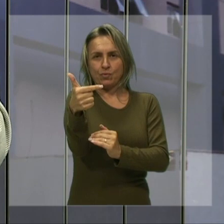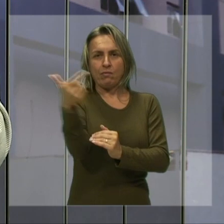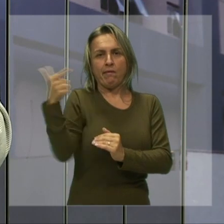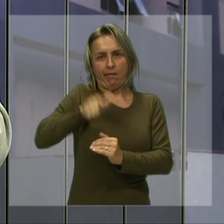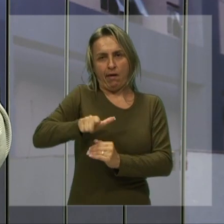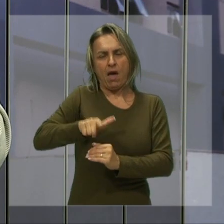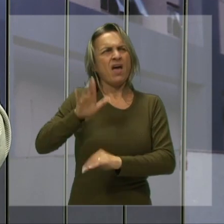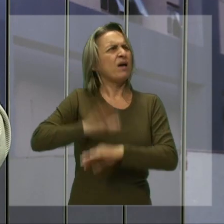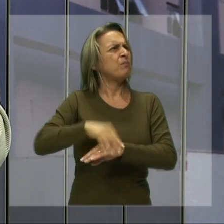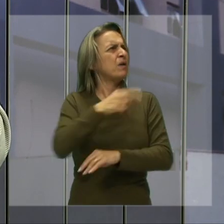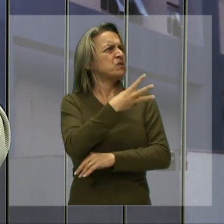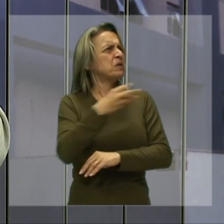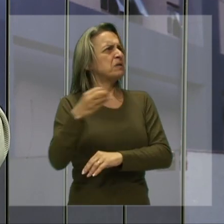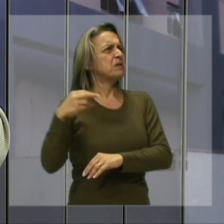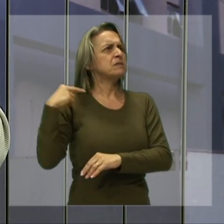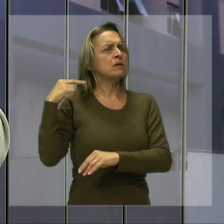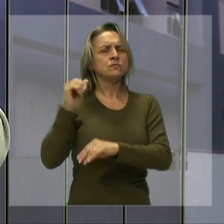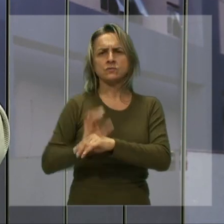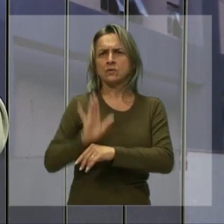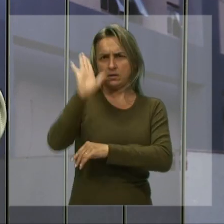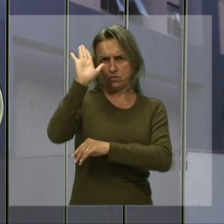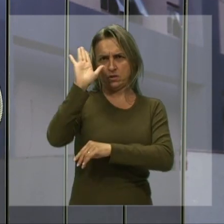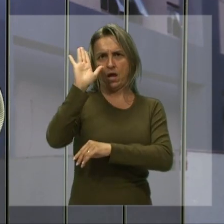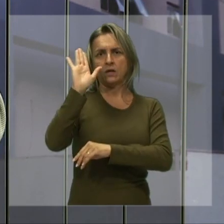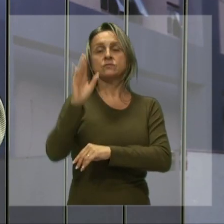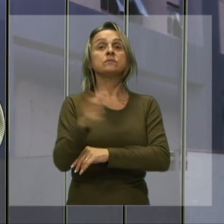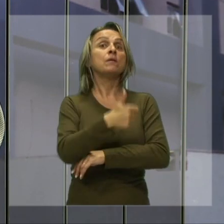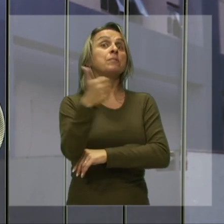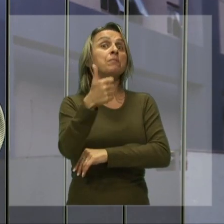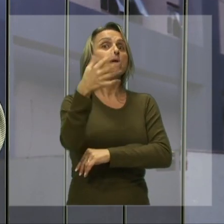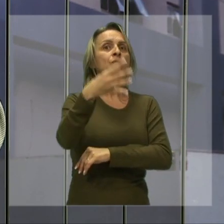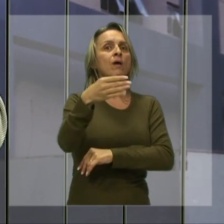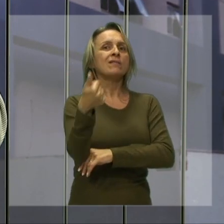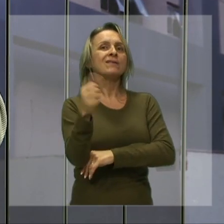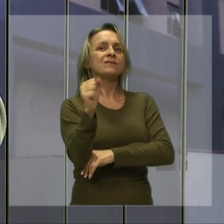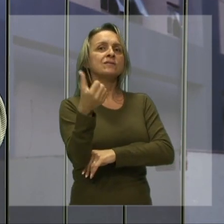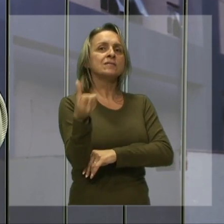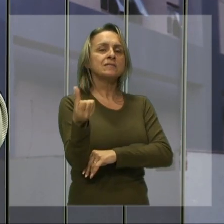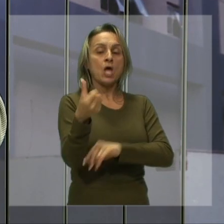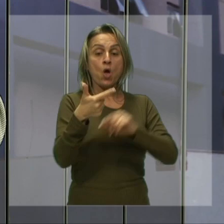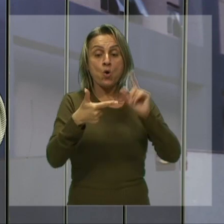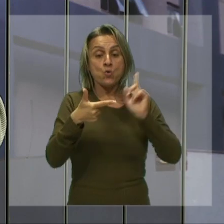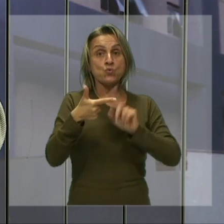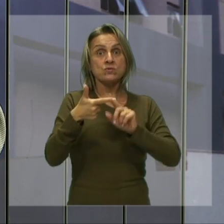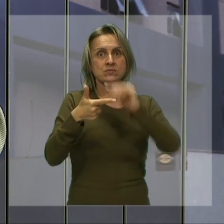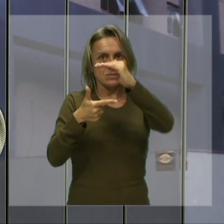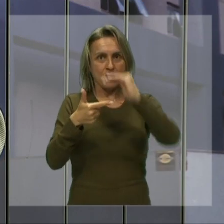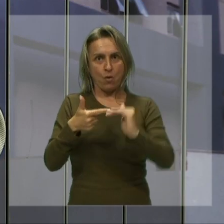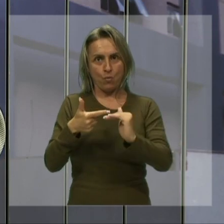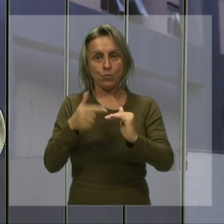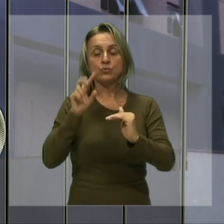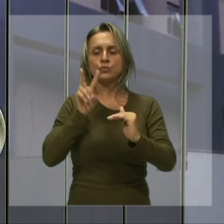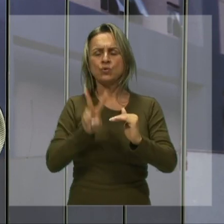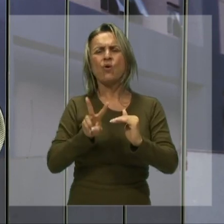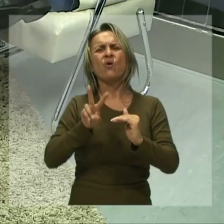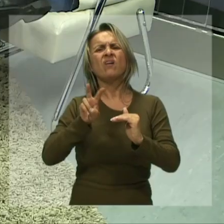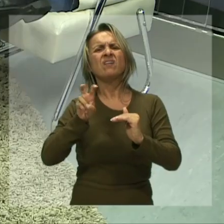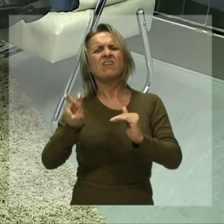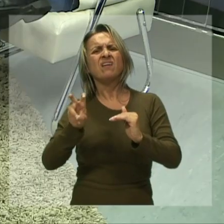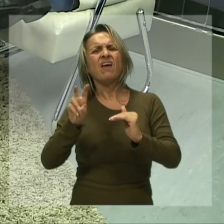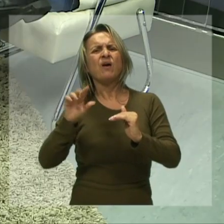nós fizemos 4.186 em primeiro. O segundo colocado foi 2.500 e poucos votos.